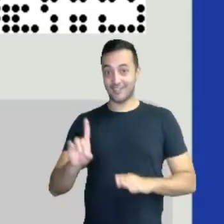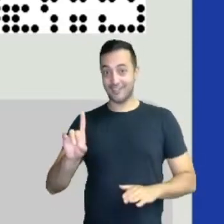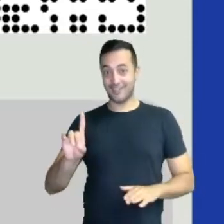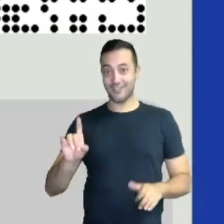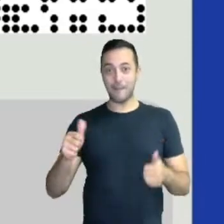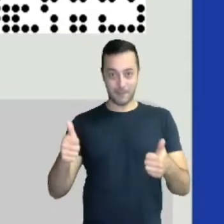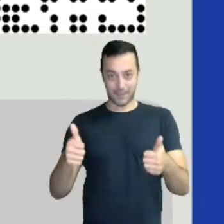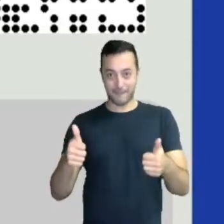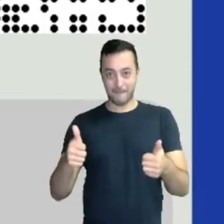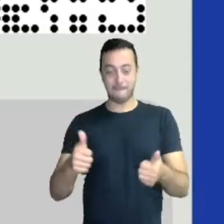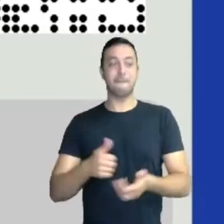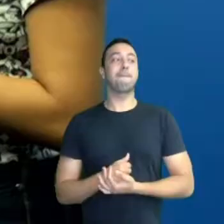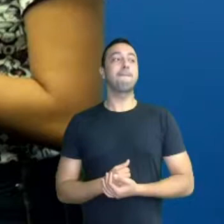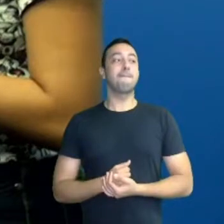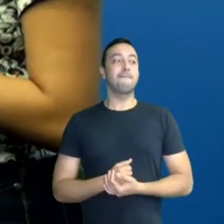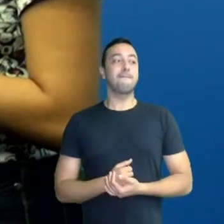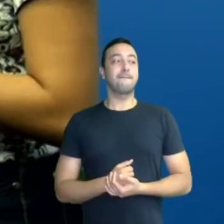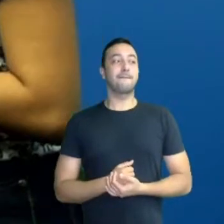direito. Beleza?